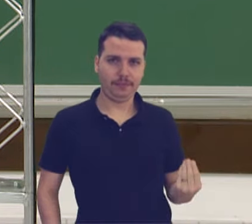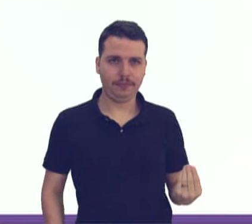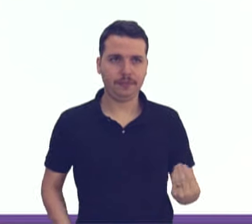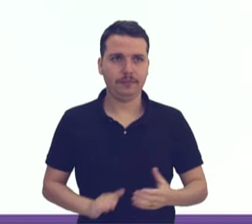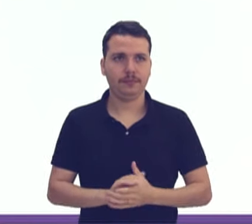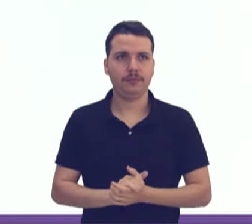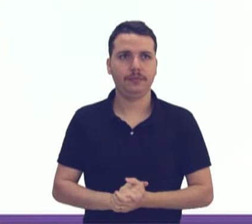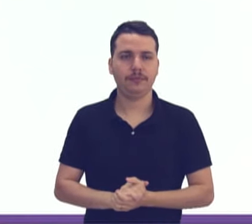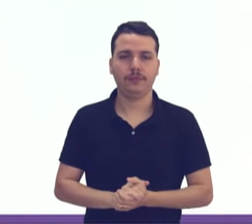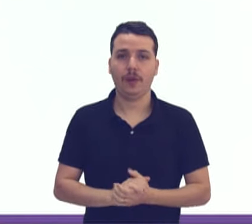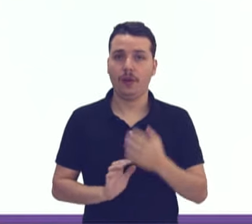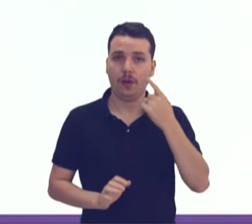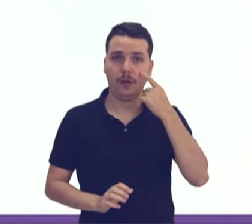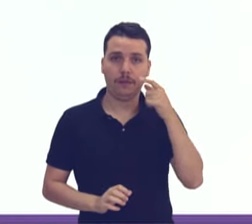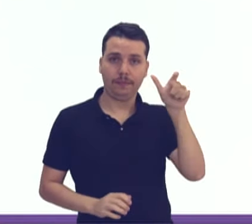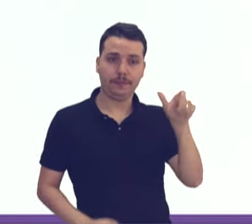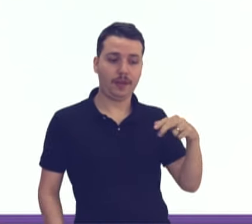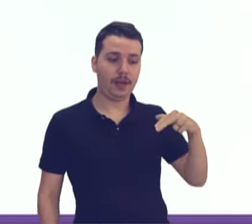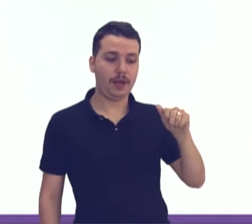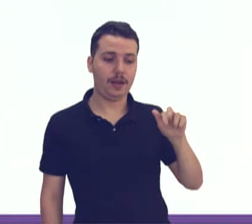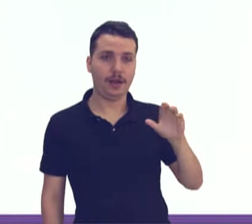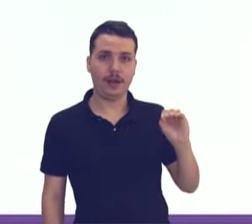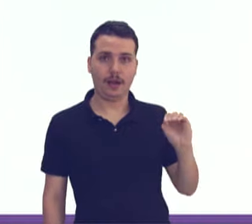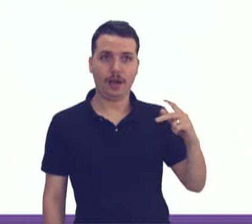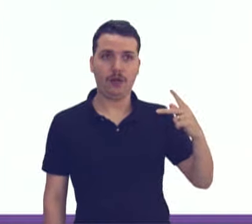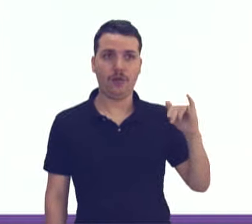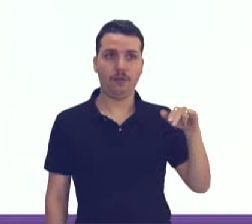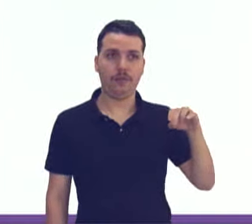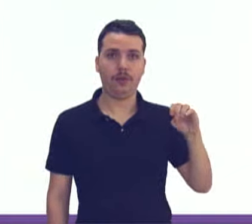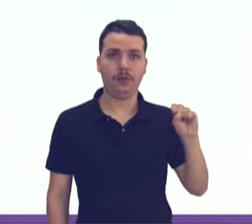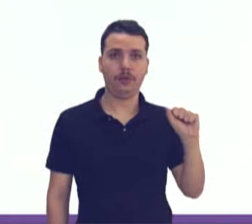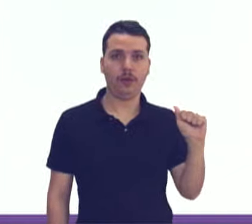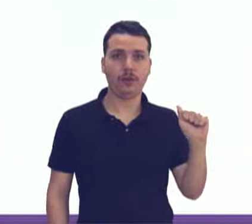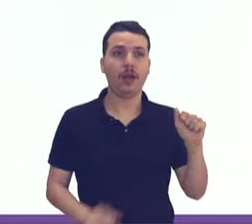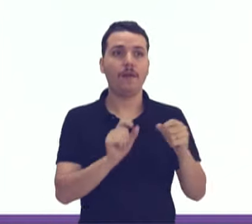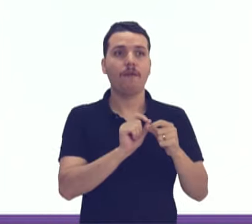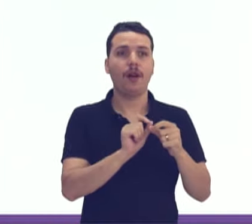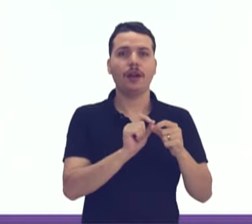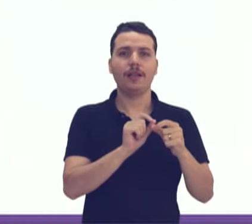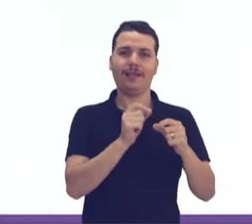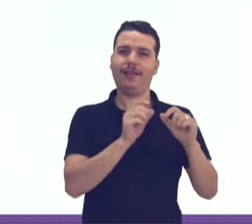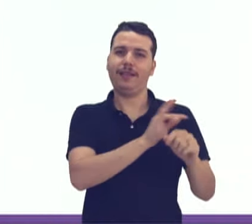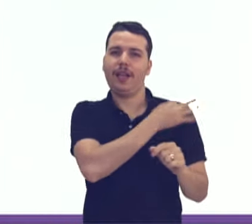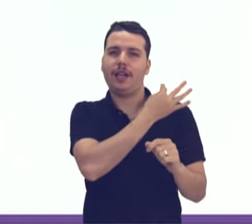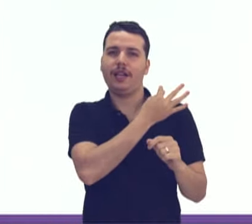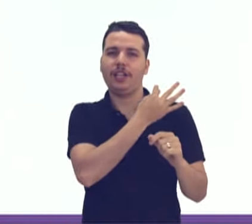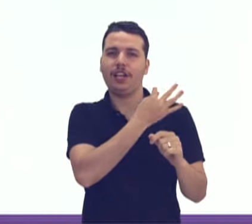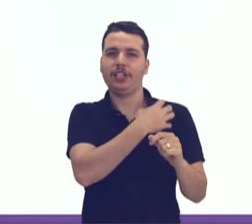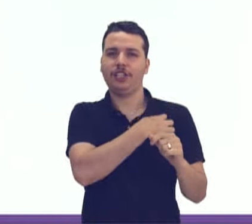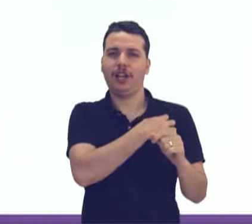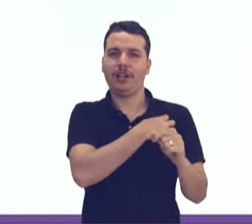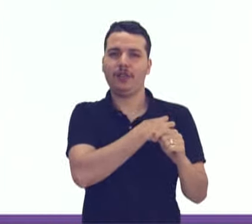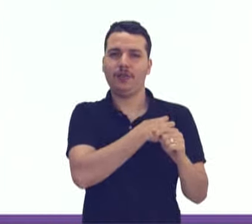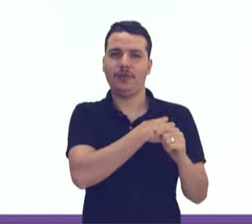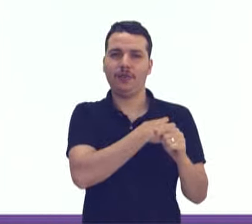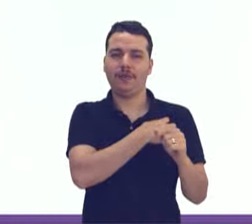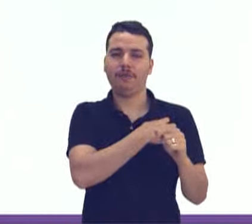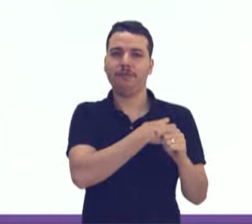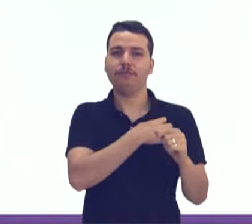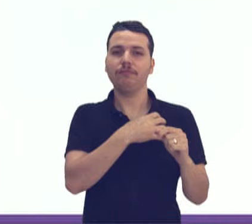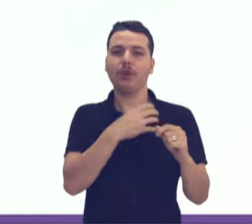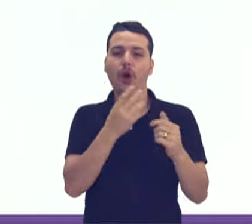narupim nossa por exemplo artista digital que utiliza técnicas de colagem seu trabalho ele vai fazer um recorte